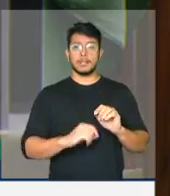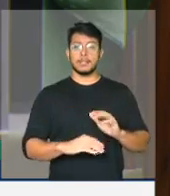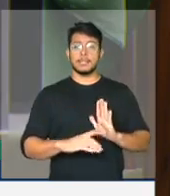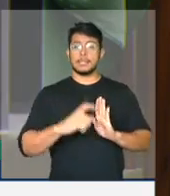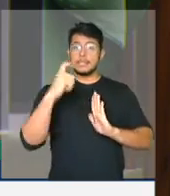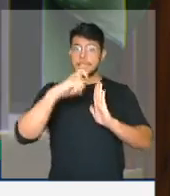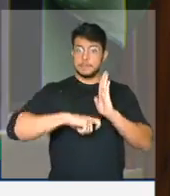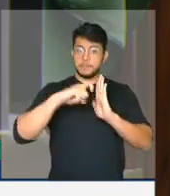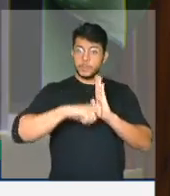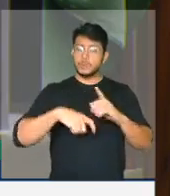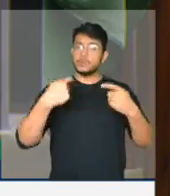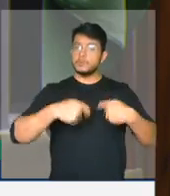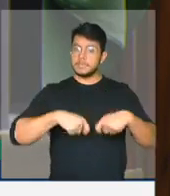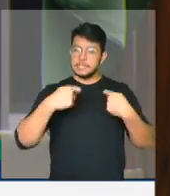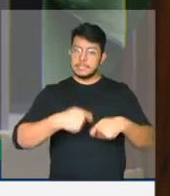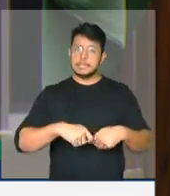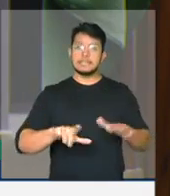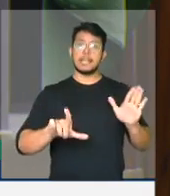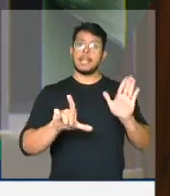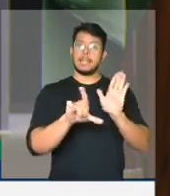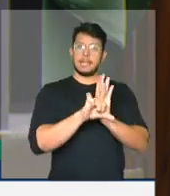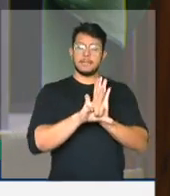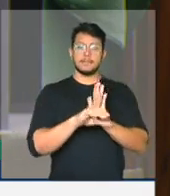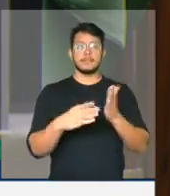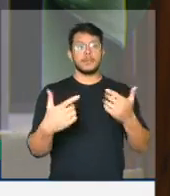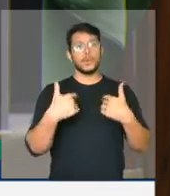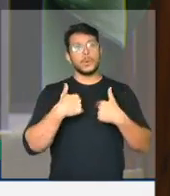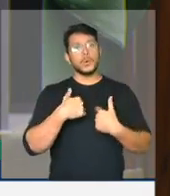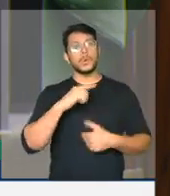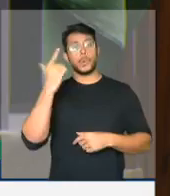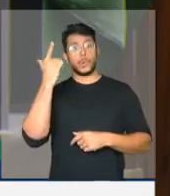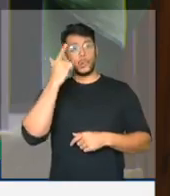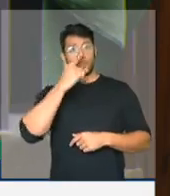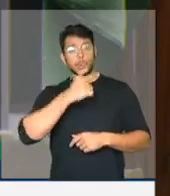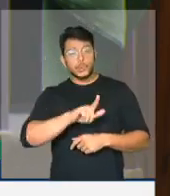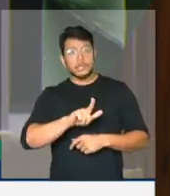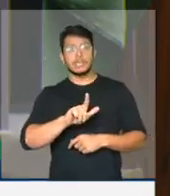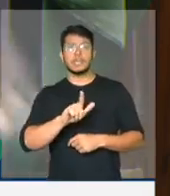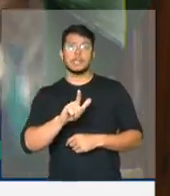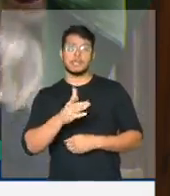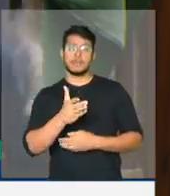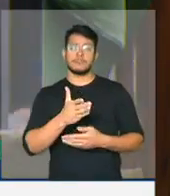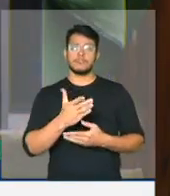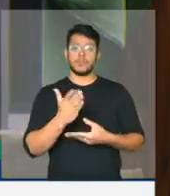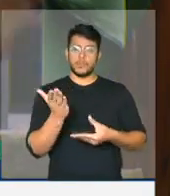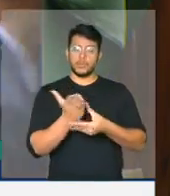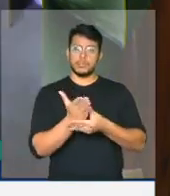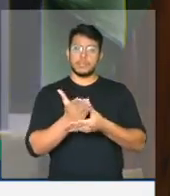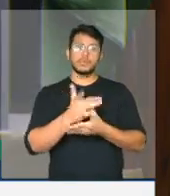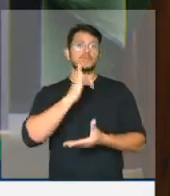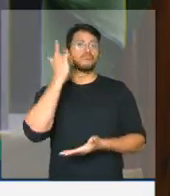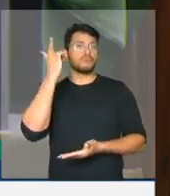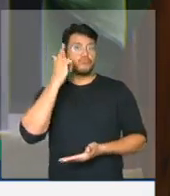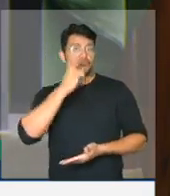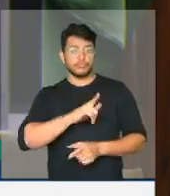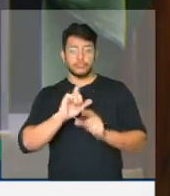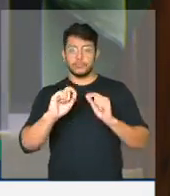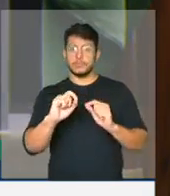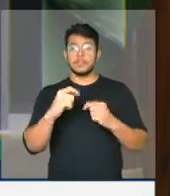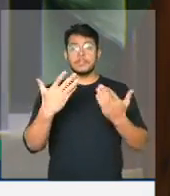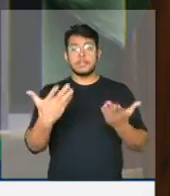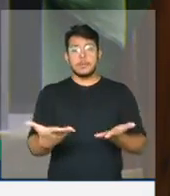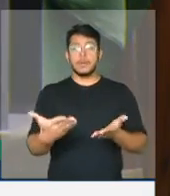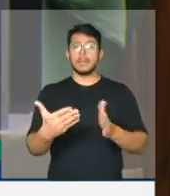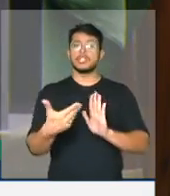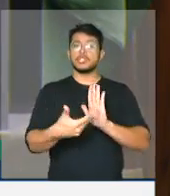quarentena. Ganhei uma liminar a nível de Brasil, deputado Rubens Bueno, derrubando o aumento